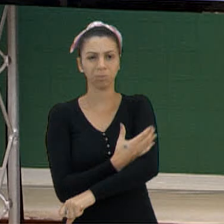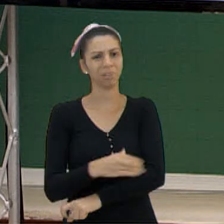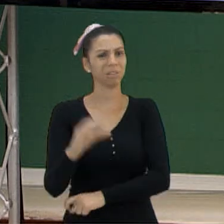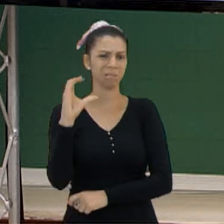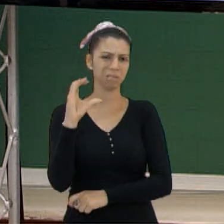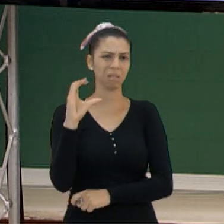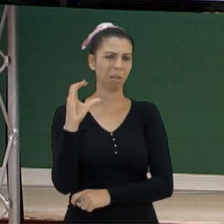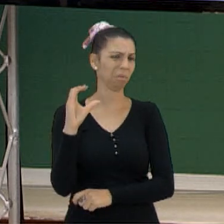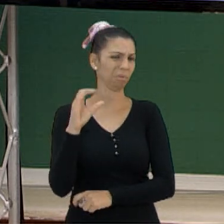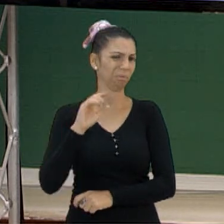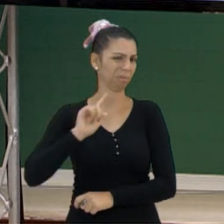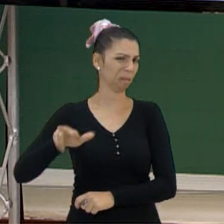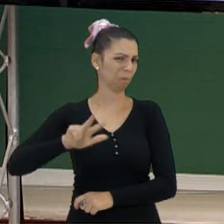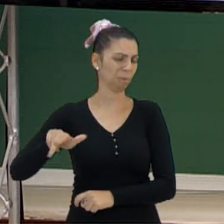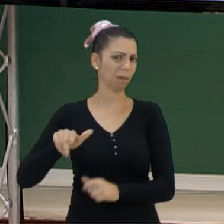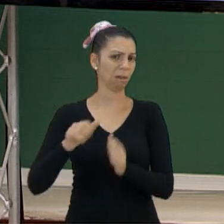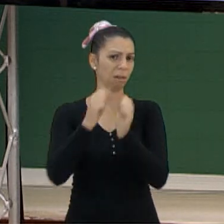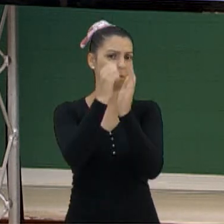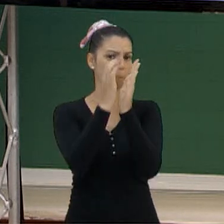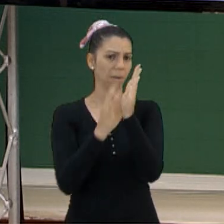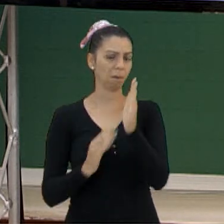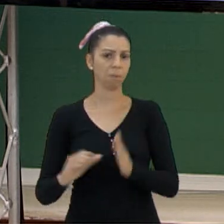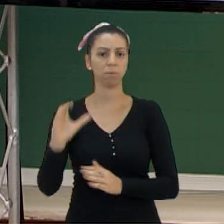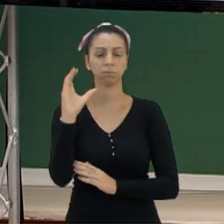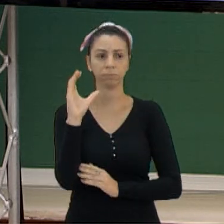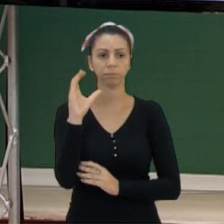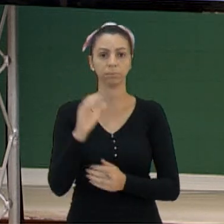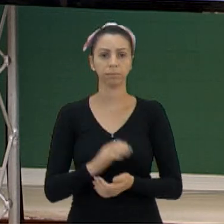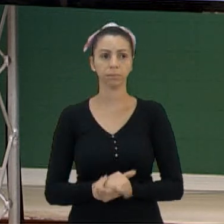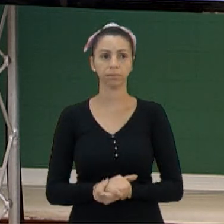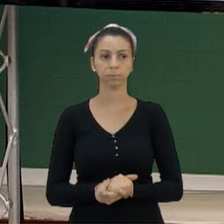estamos falando de barroco. Real sem emocional, nem pensar.